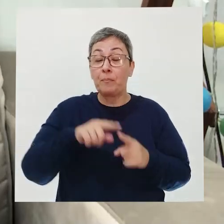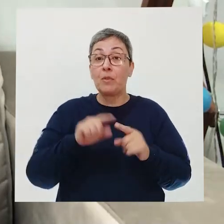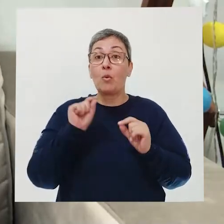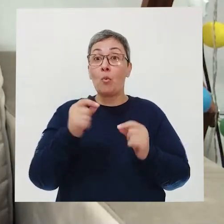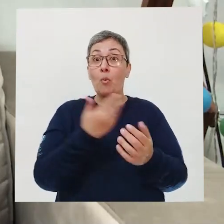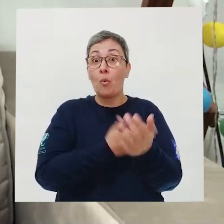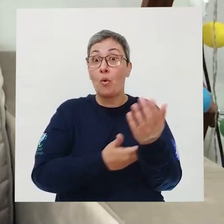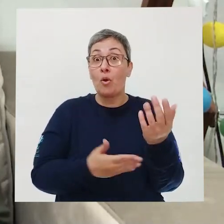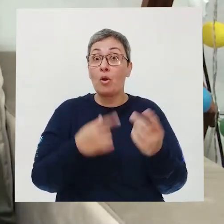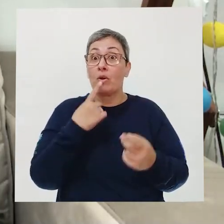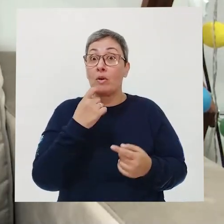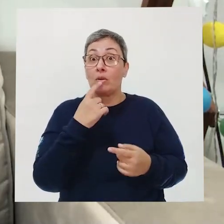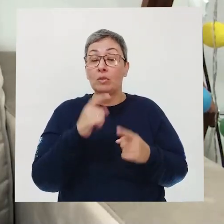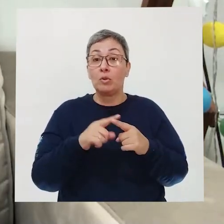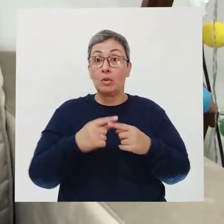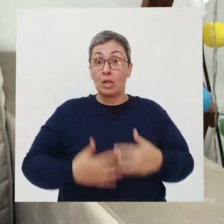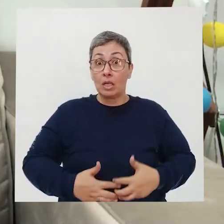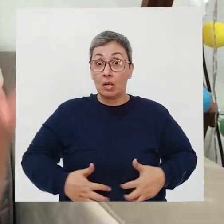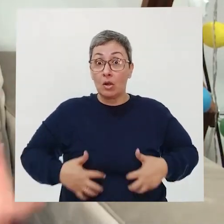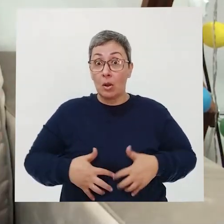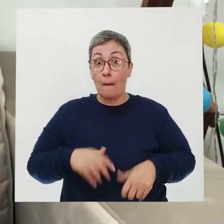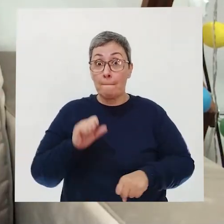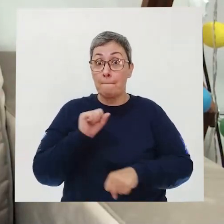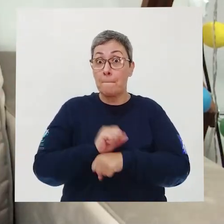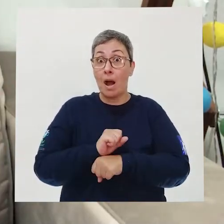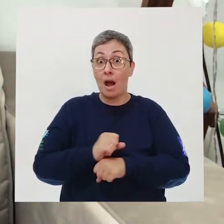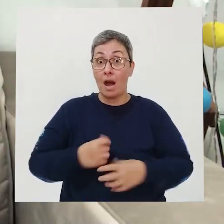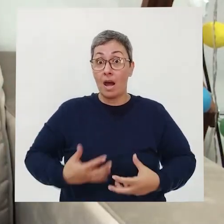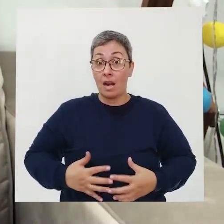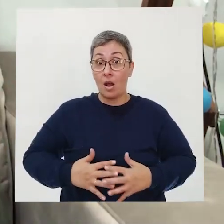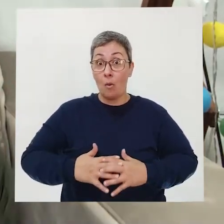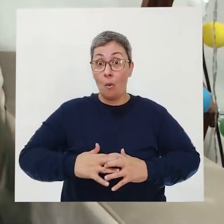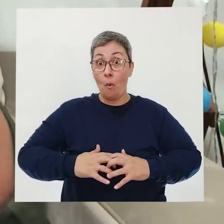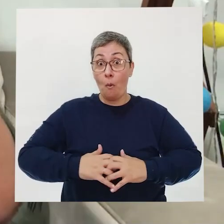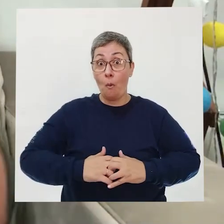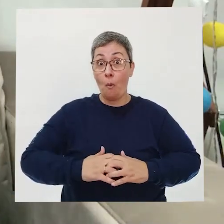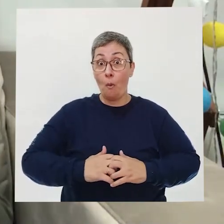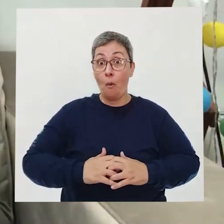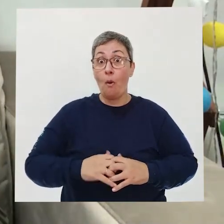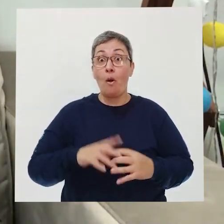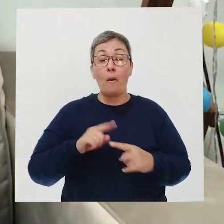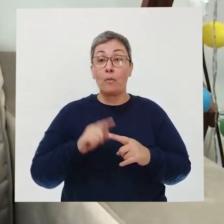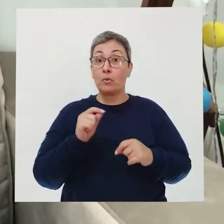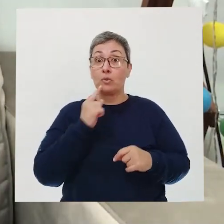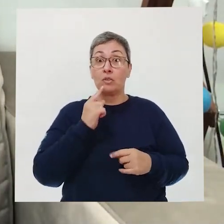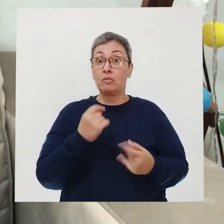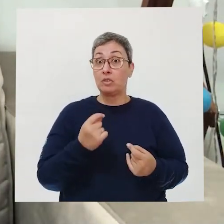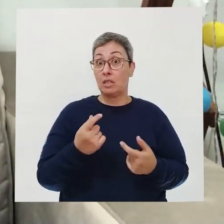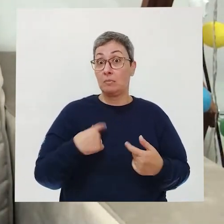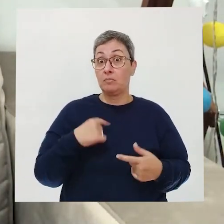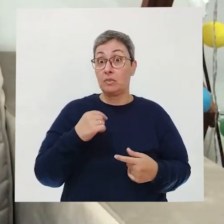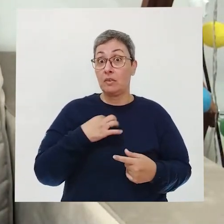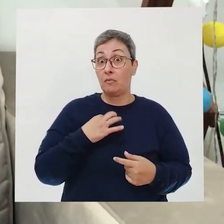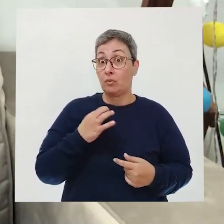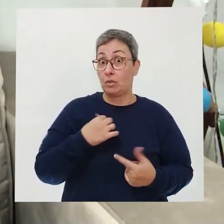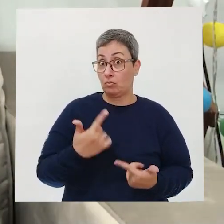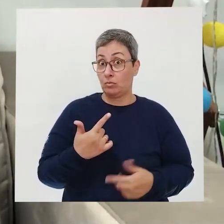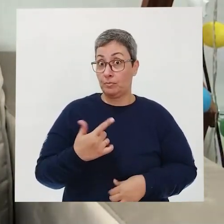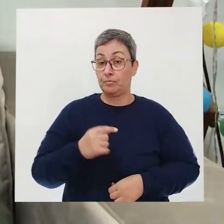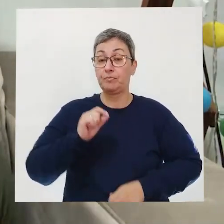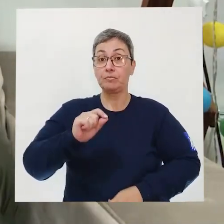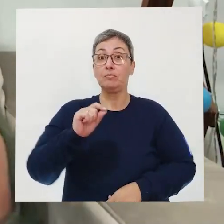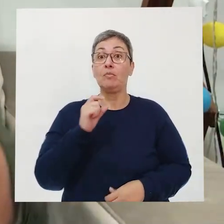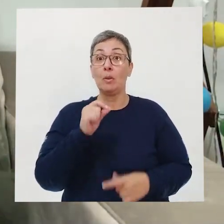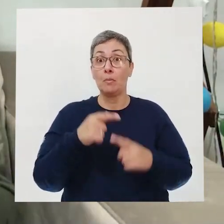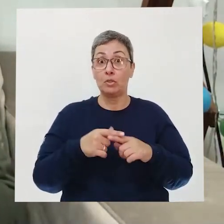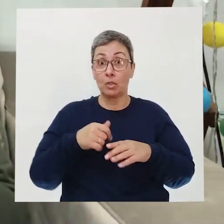que tem no intestino, o intestino para o peristaltismo, né, que é o movimento involuntário que o intestino faz para